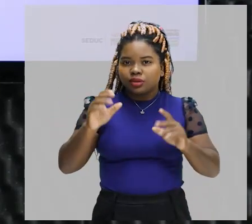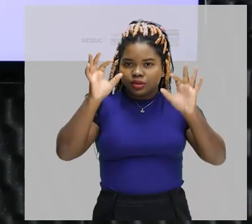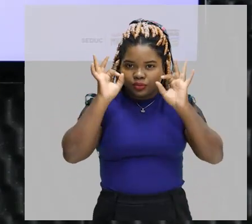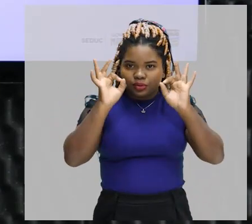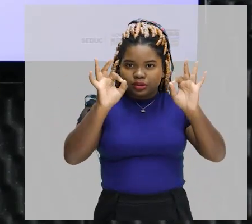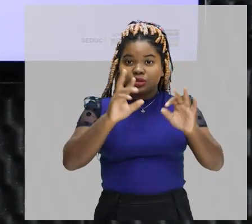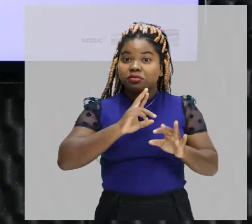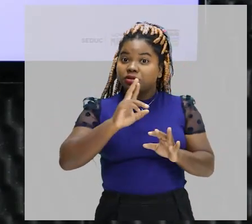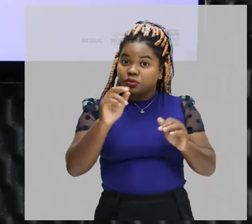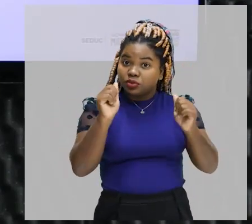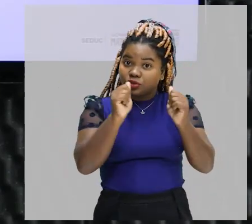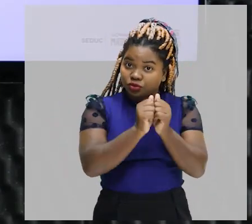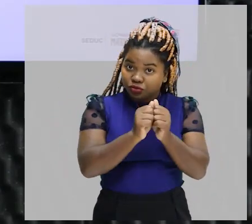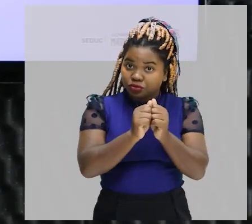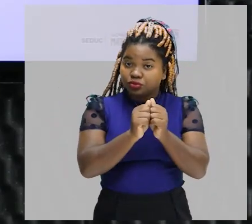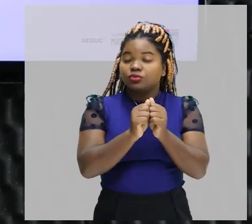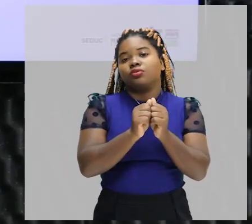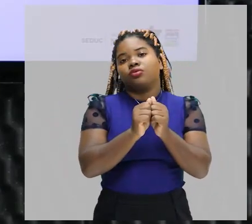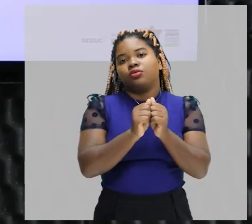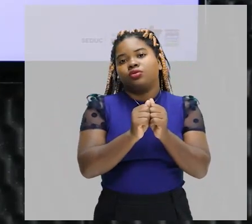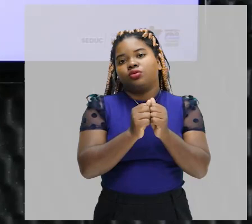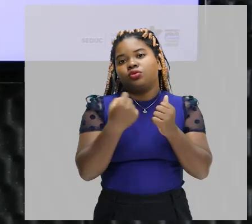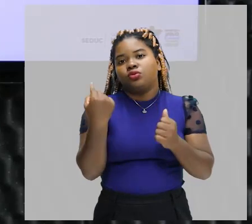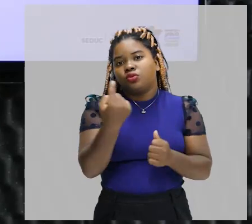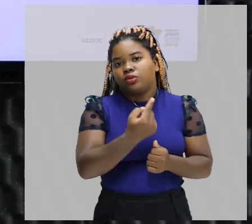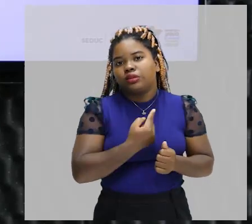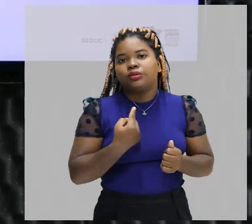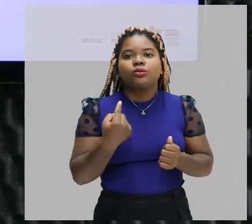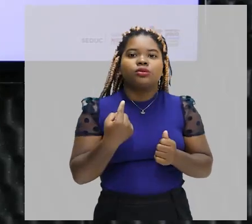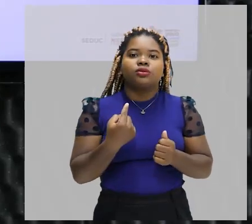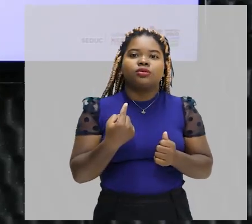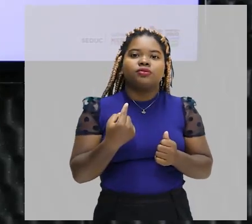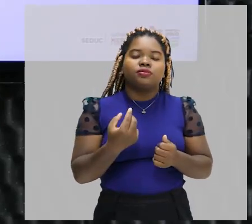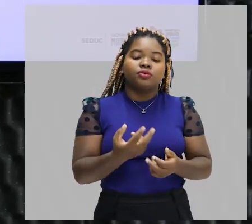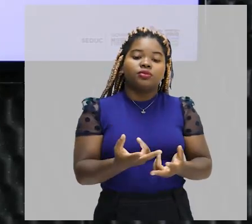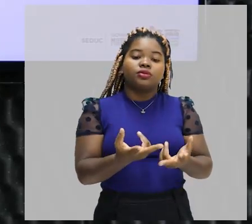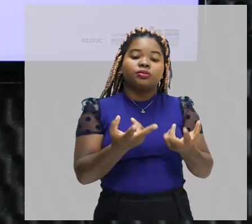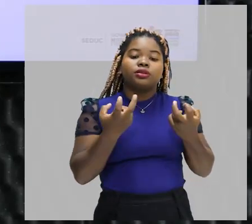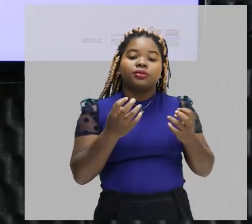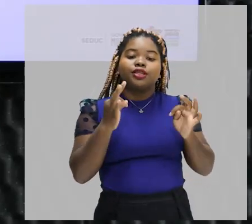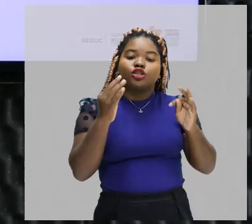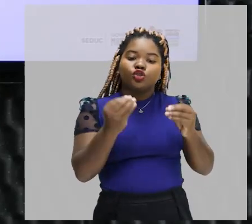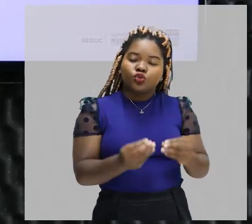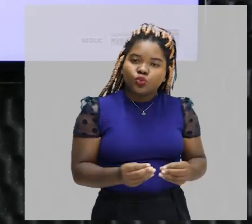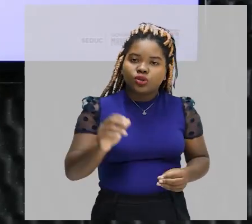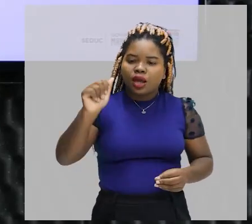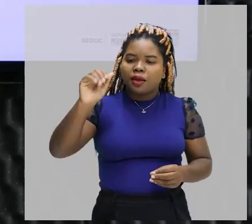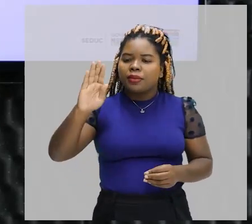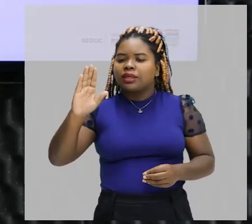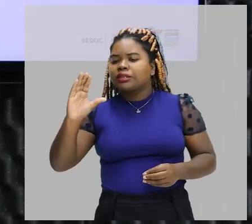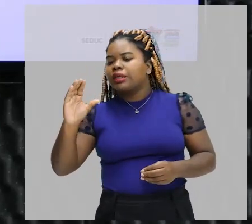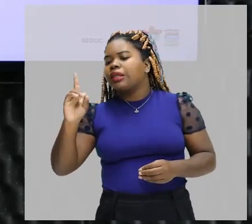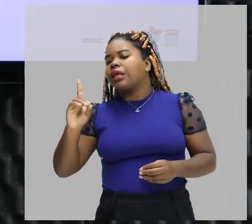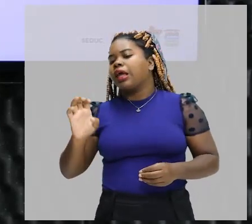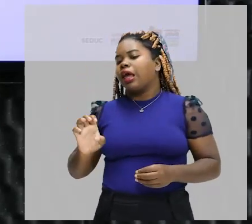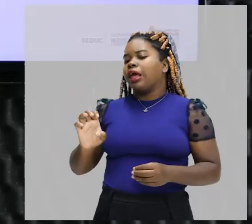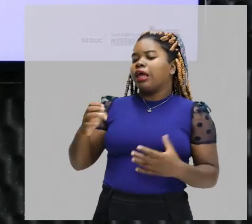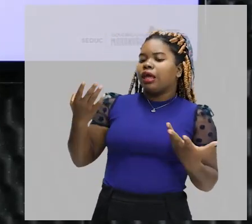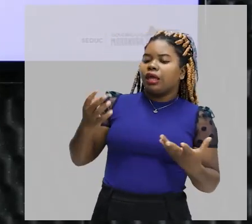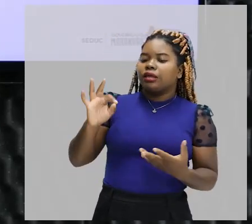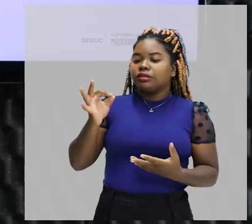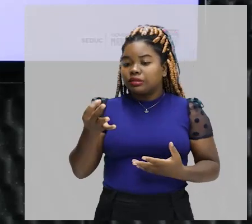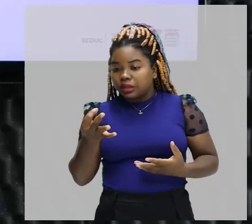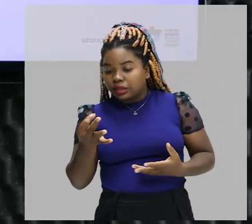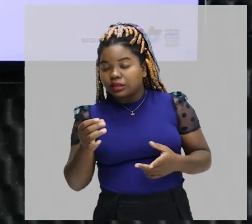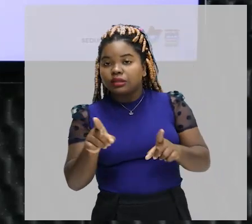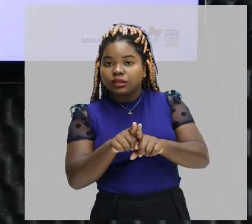junto comigo, tá ok? Nós vamos analisar todas as alternativas, tá ok? A correta e